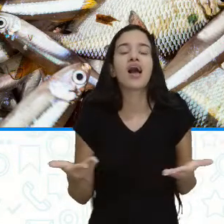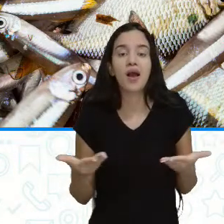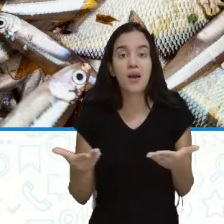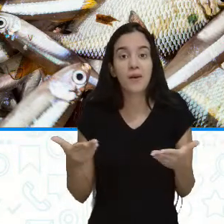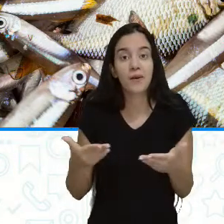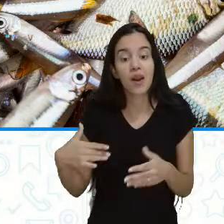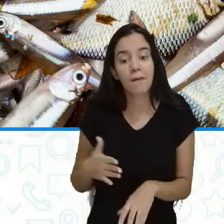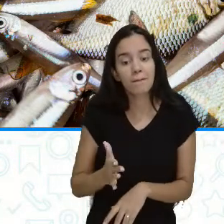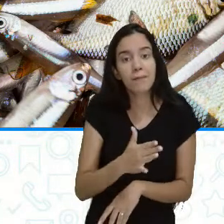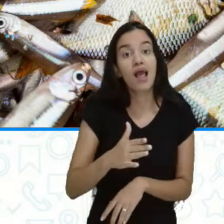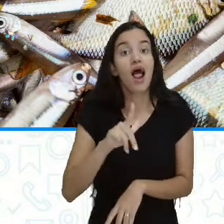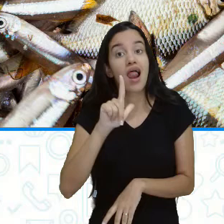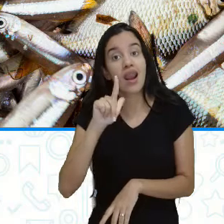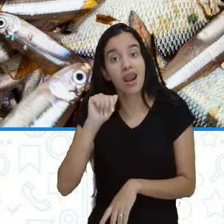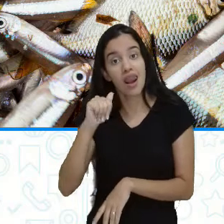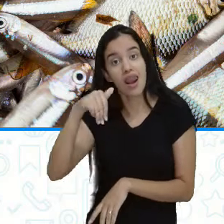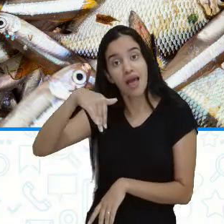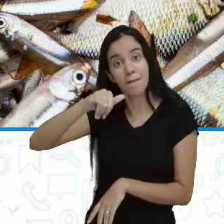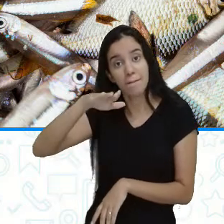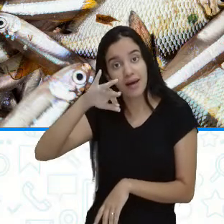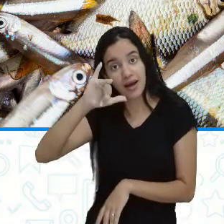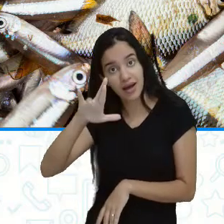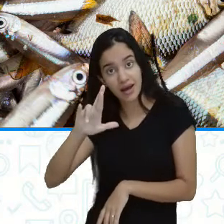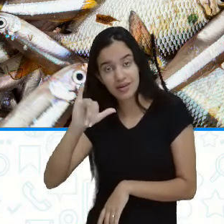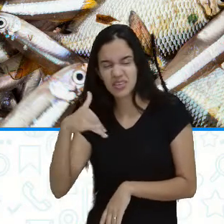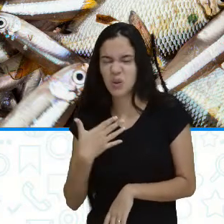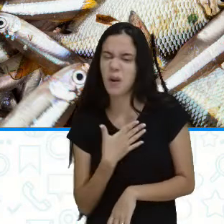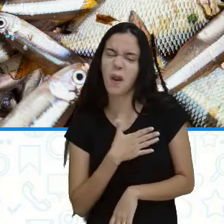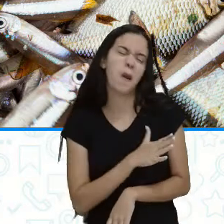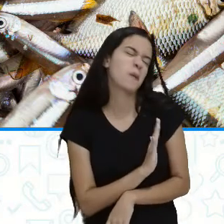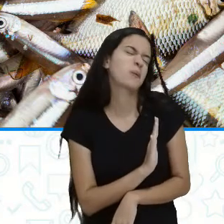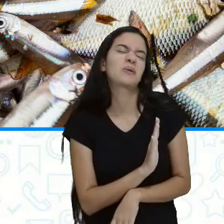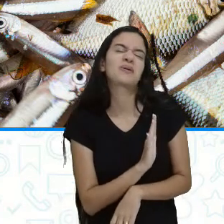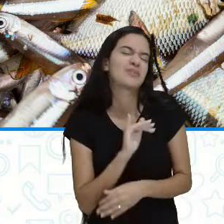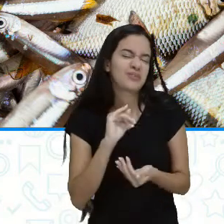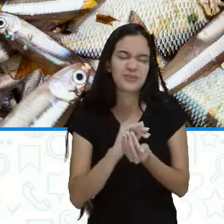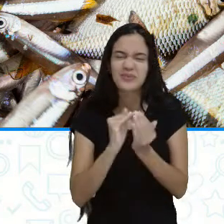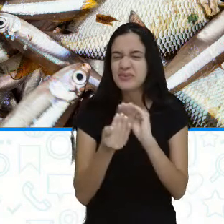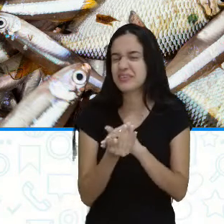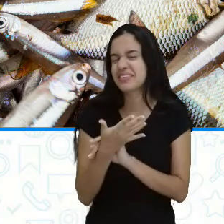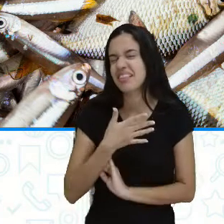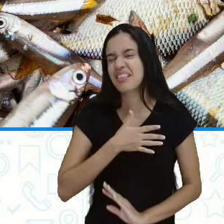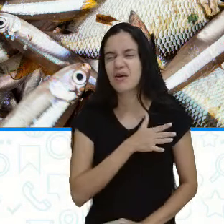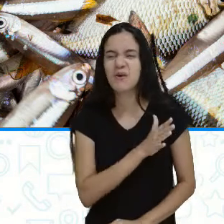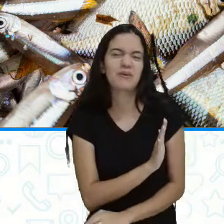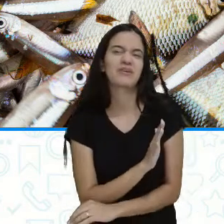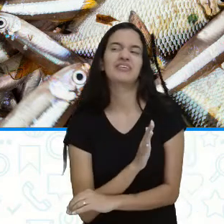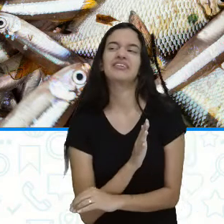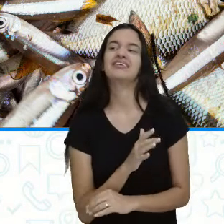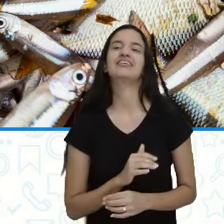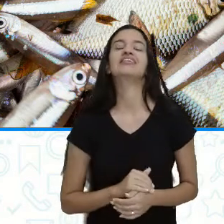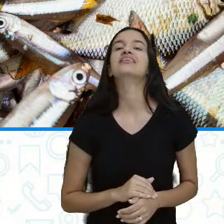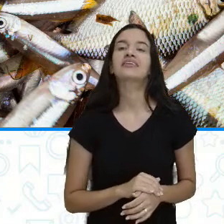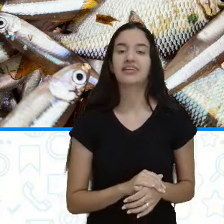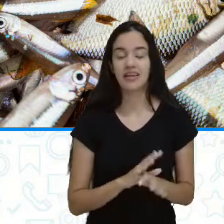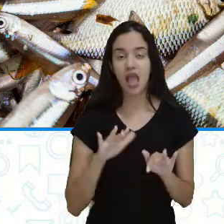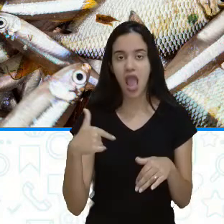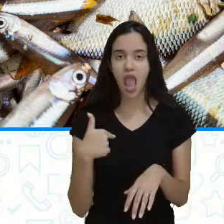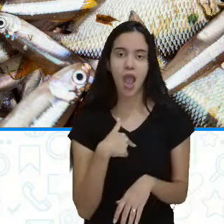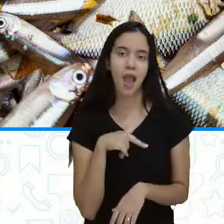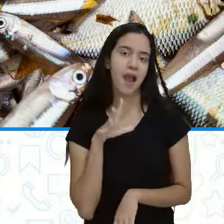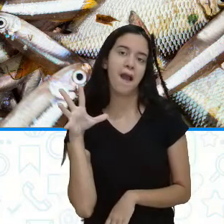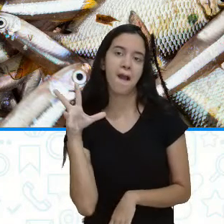de lambari frito, hein? Com cuscuz? Não gosto. Tu não gosta? Ave Maria.